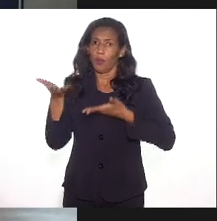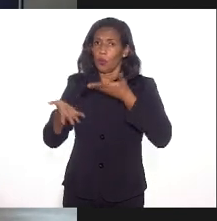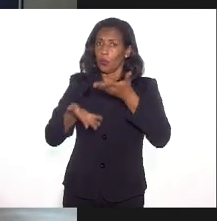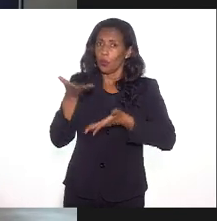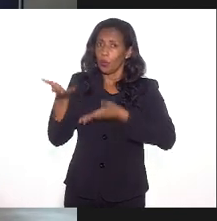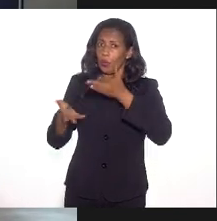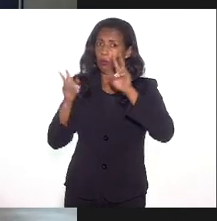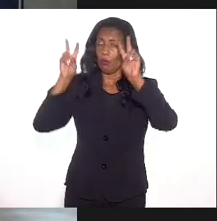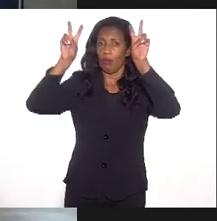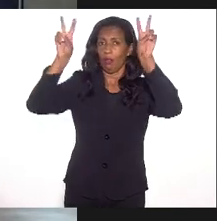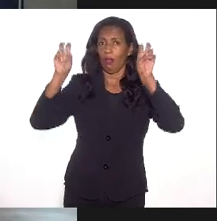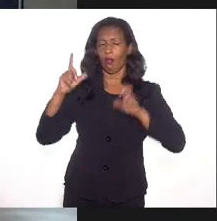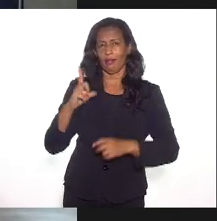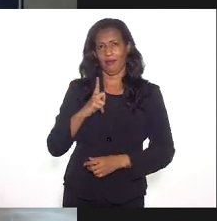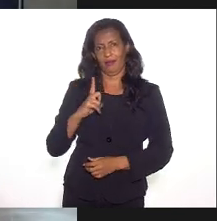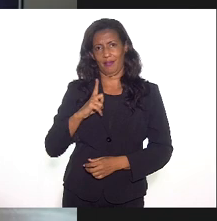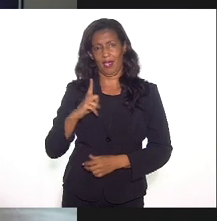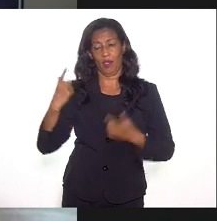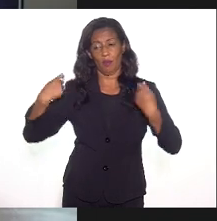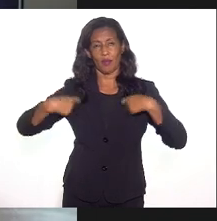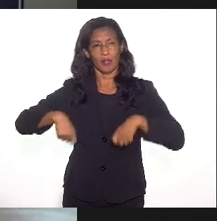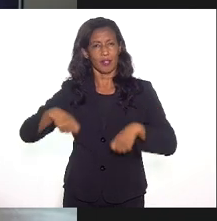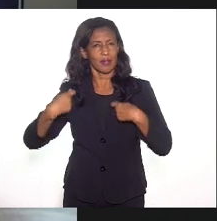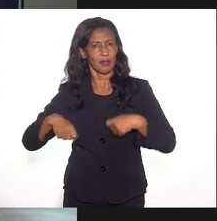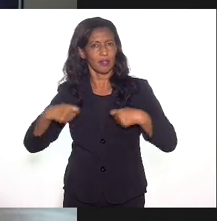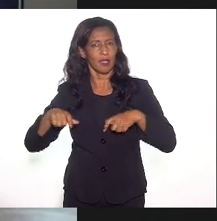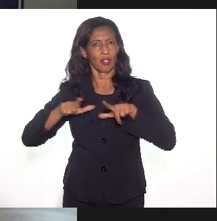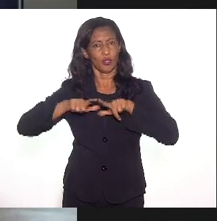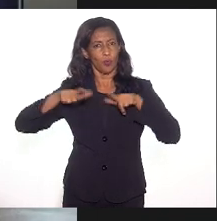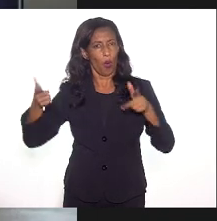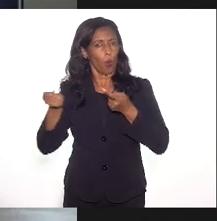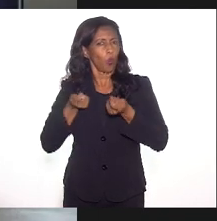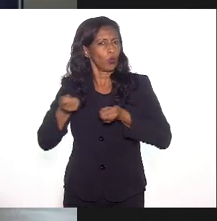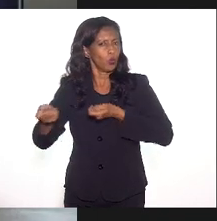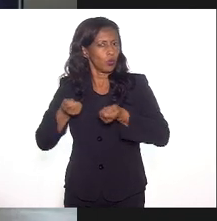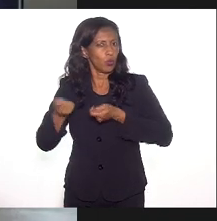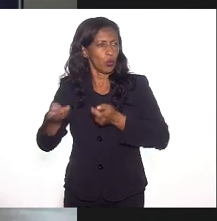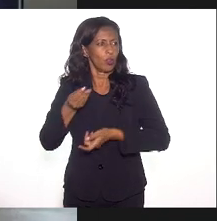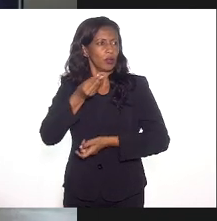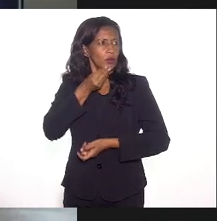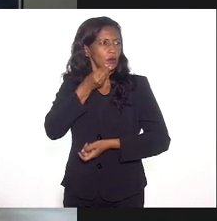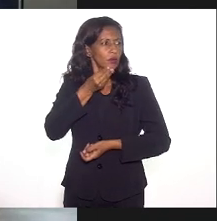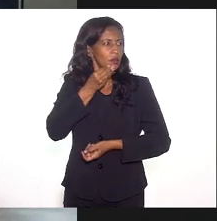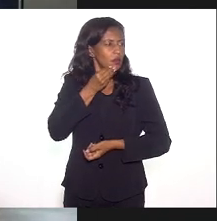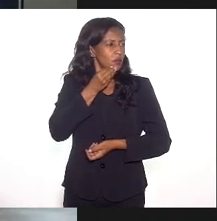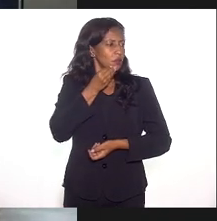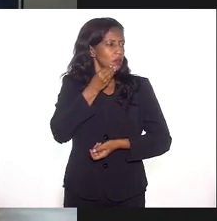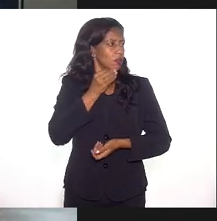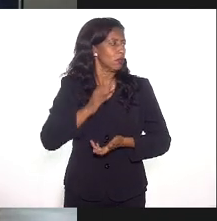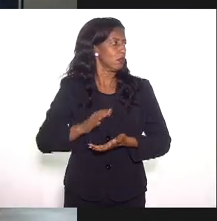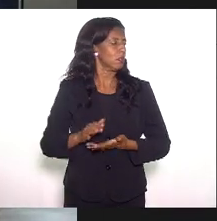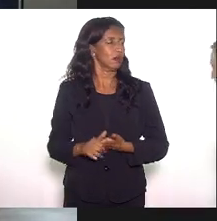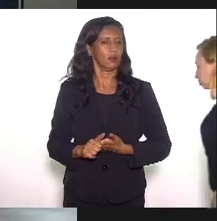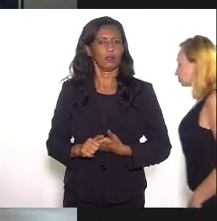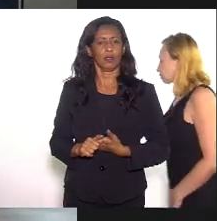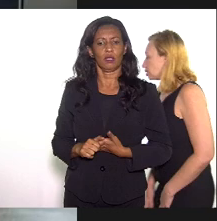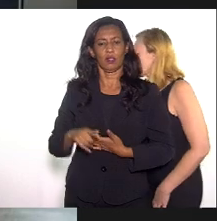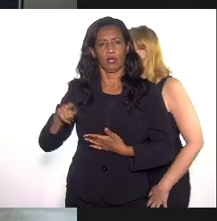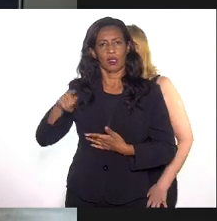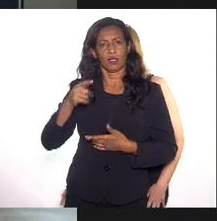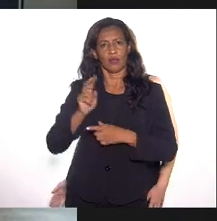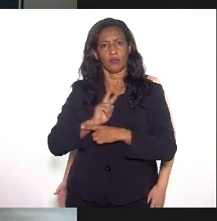tem. Afinal de contas, a necessidade de maior controle e transparência do Estado sobre os agentes públicos envolvidos